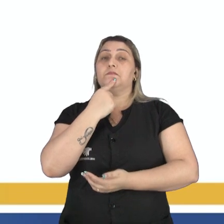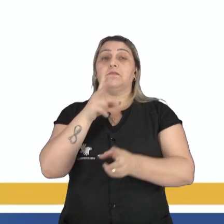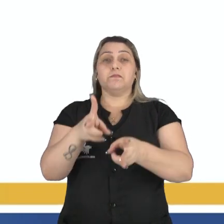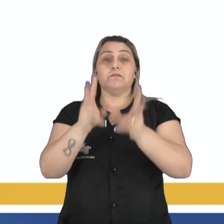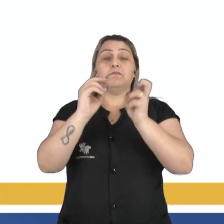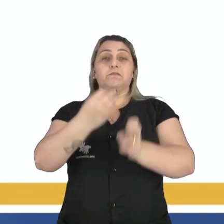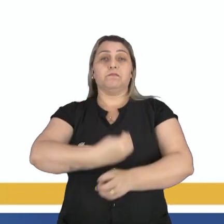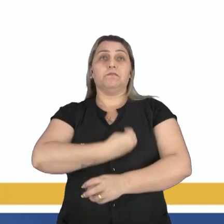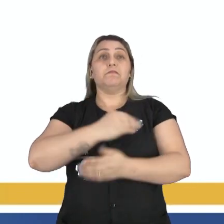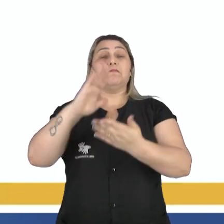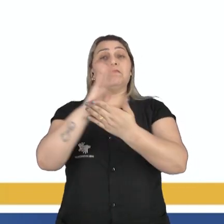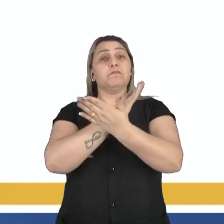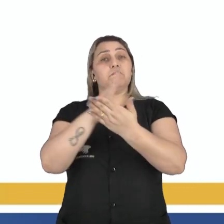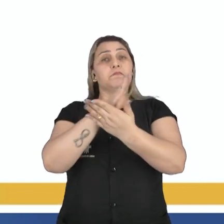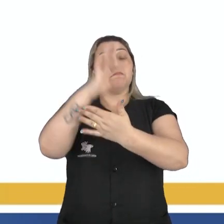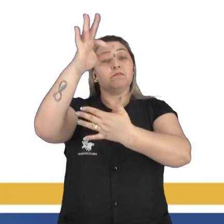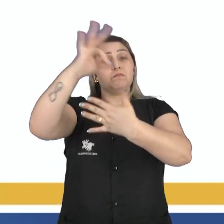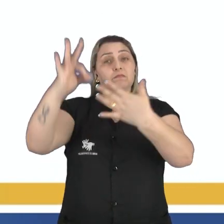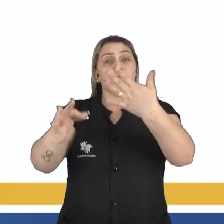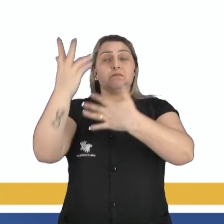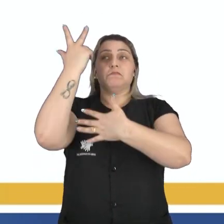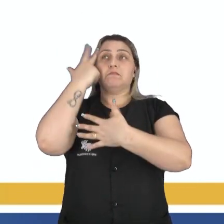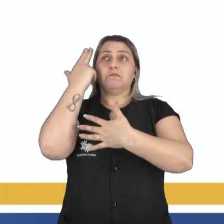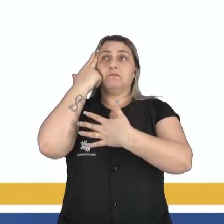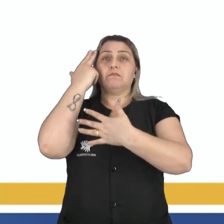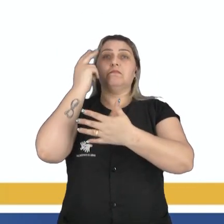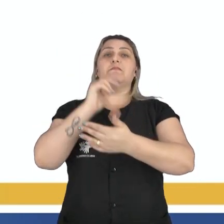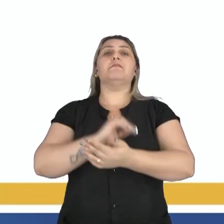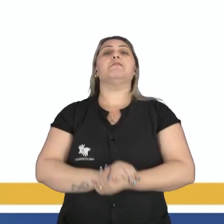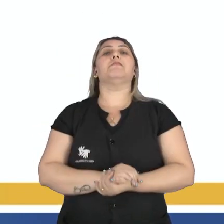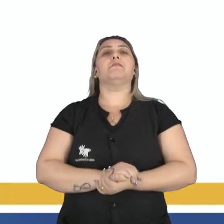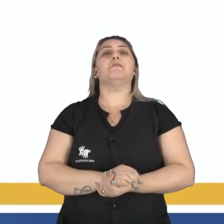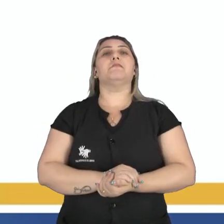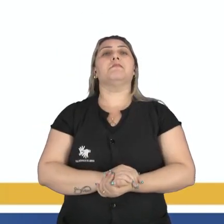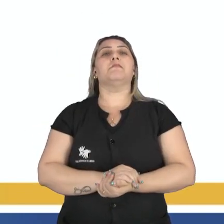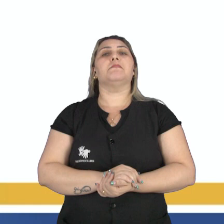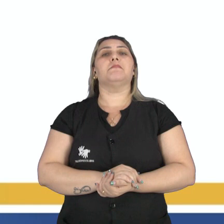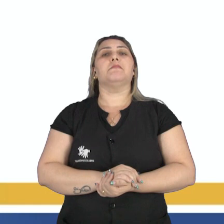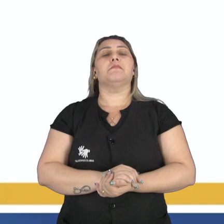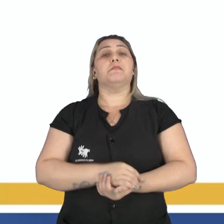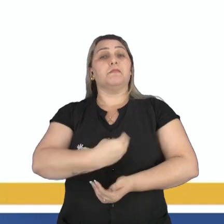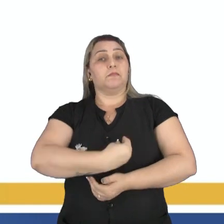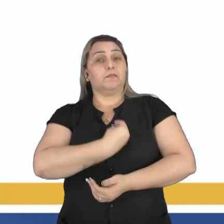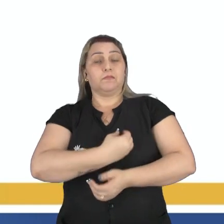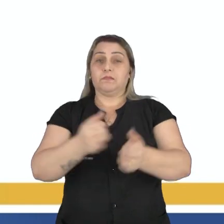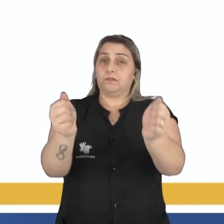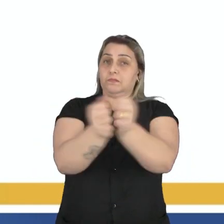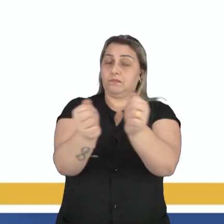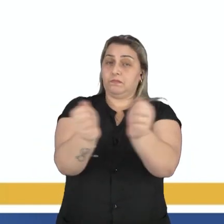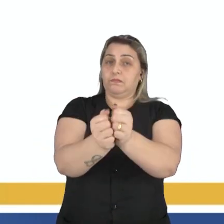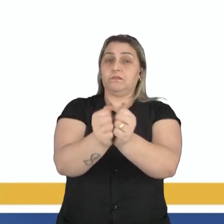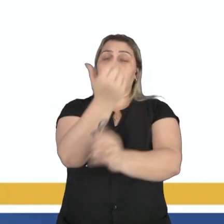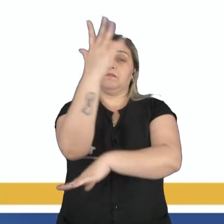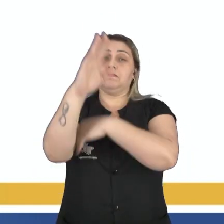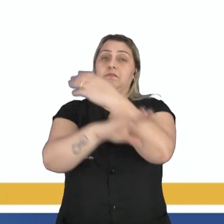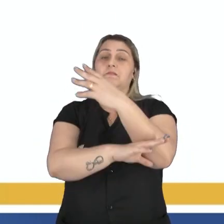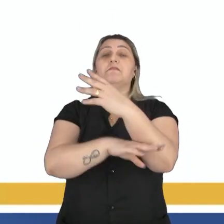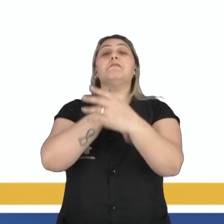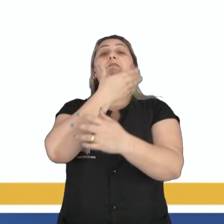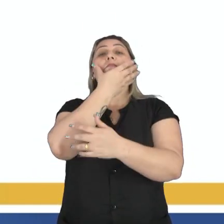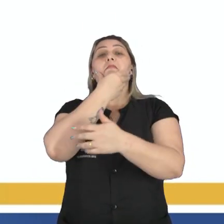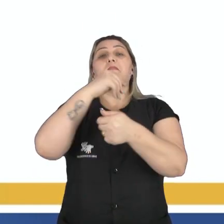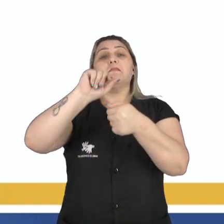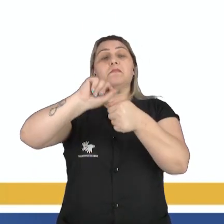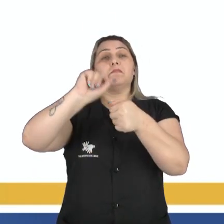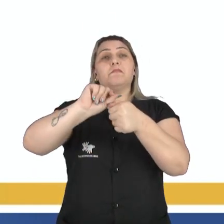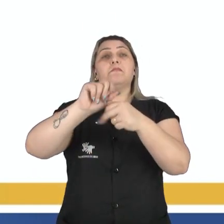a presença de alguns elementos naturais que estão aí junto com a paisagem humanizada. Por